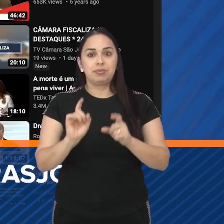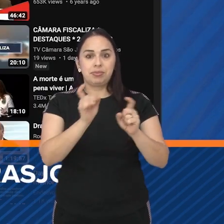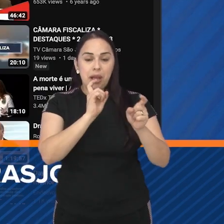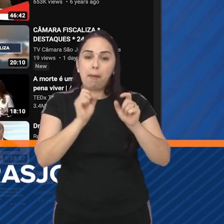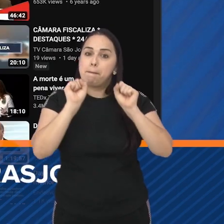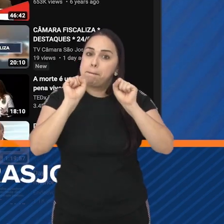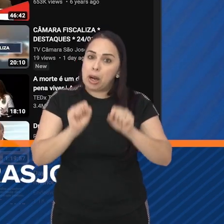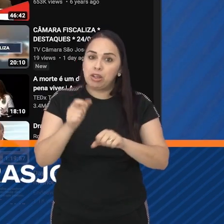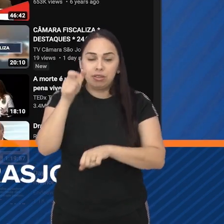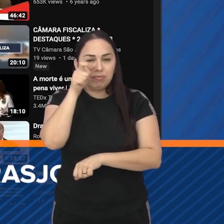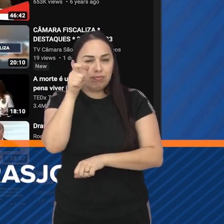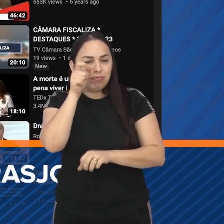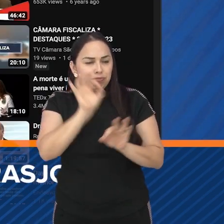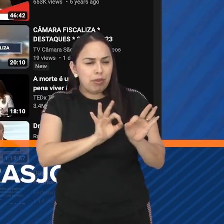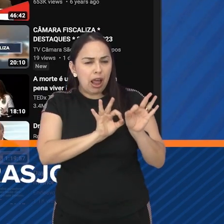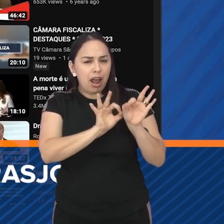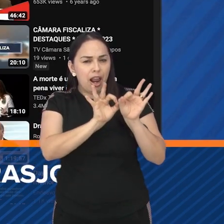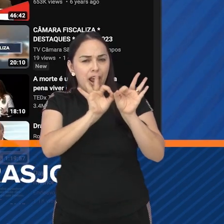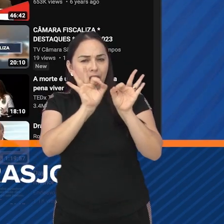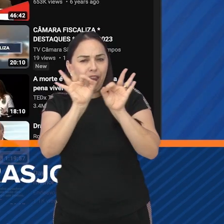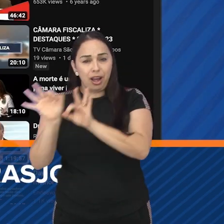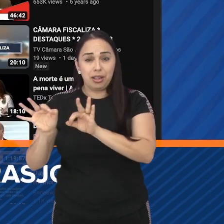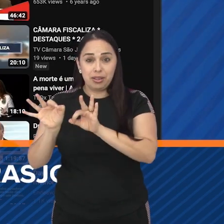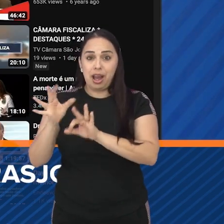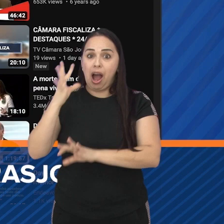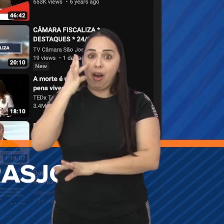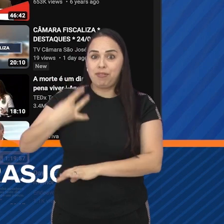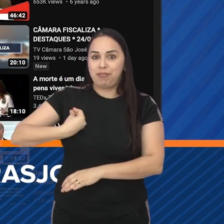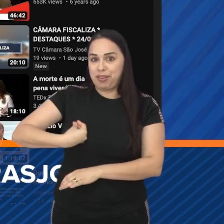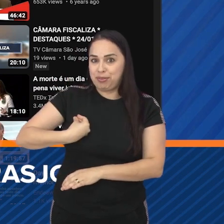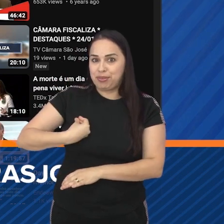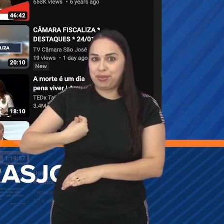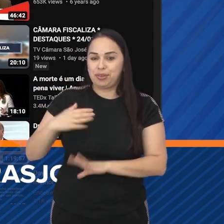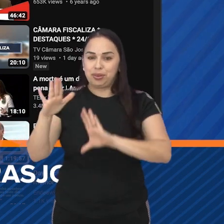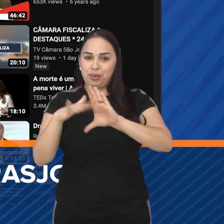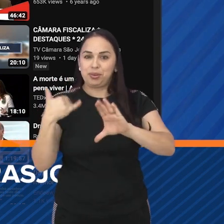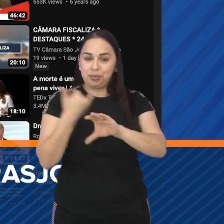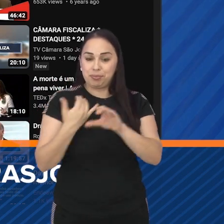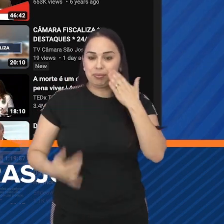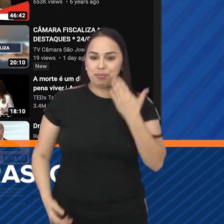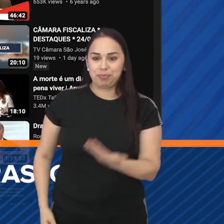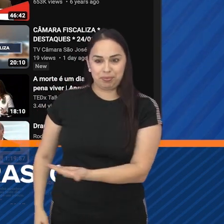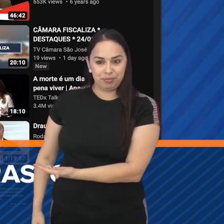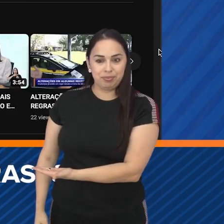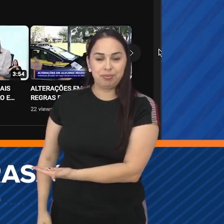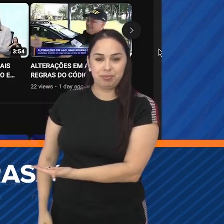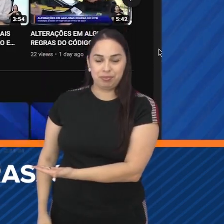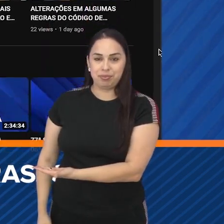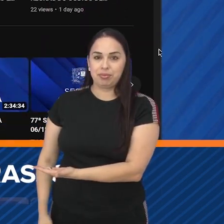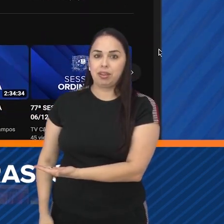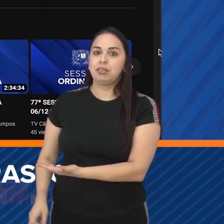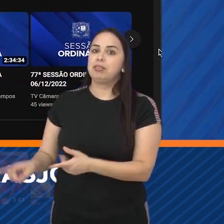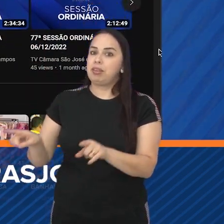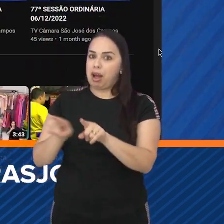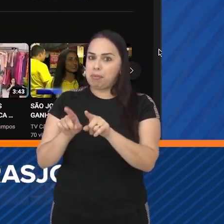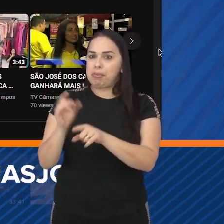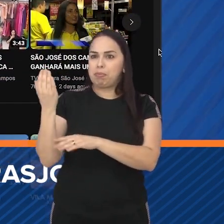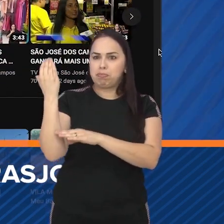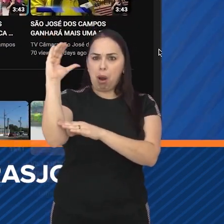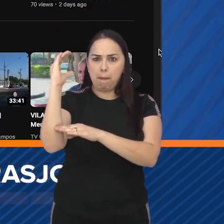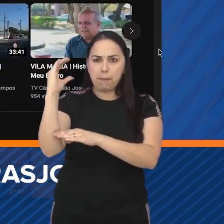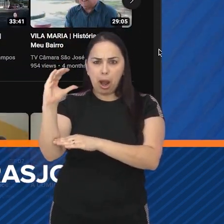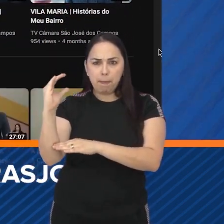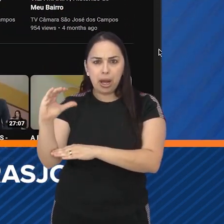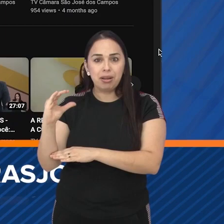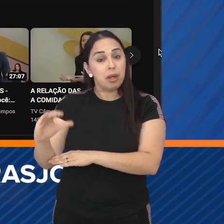em sessões, você também pode assistir os trabalhos em plenário ao vivo no nosso canal do YouTube, onde também são